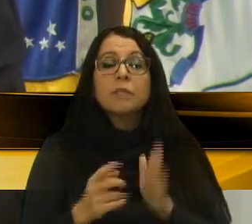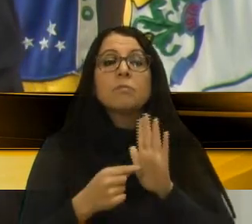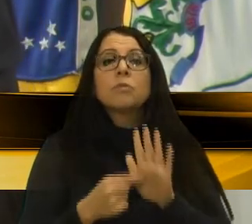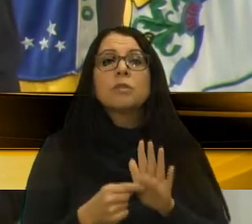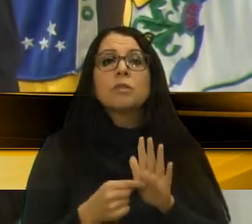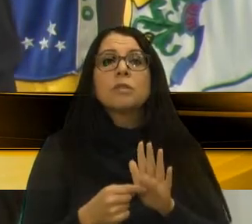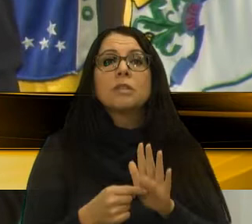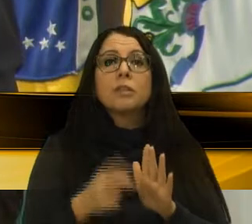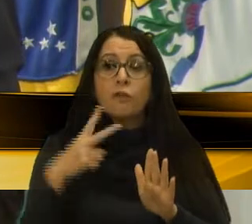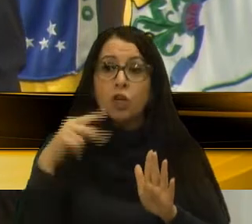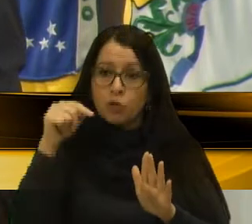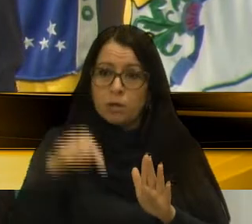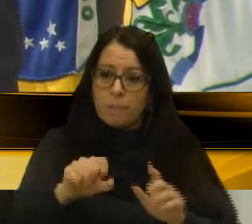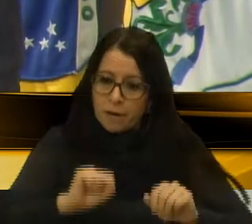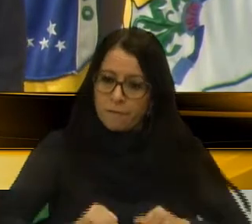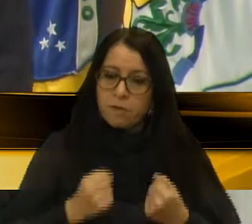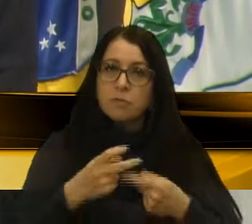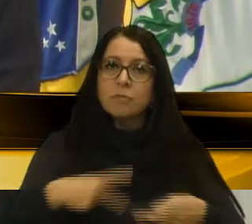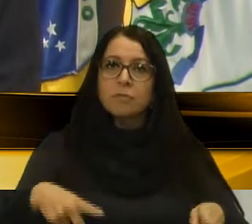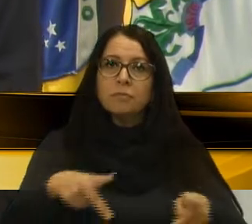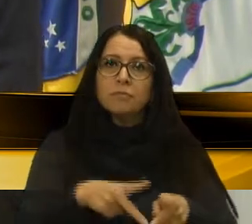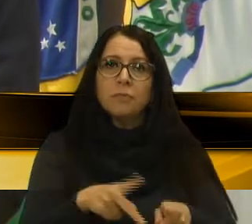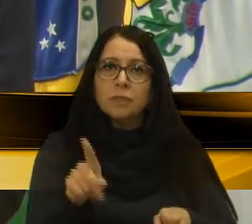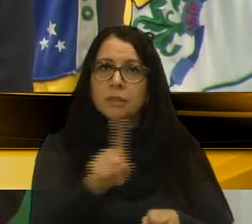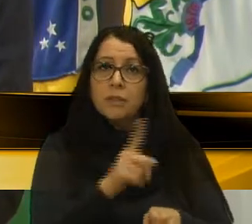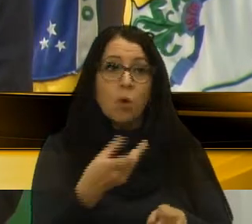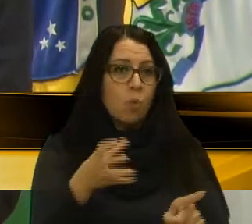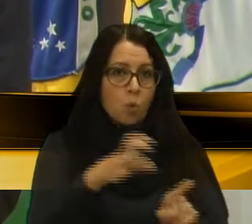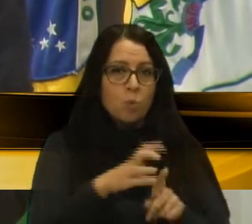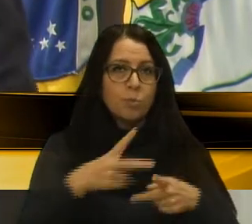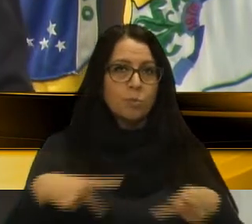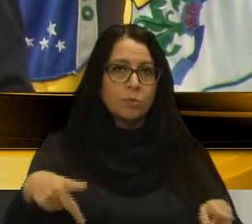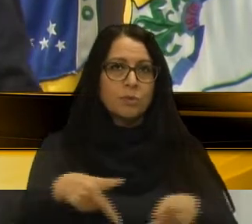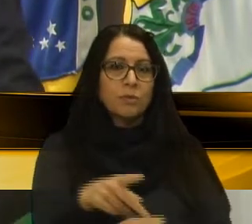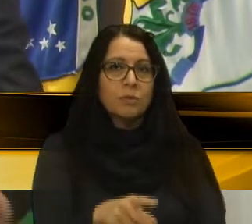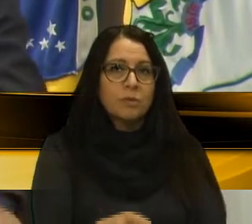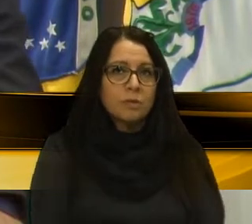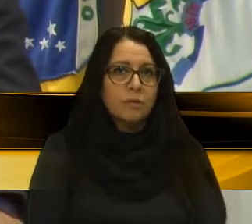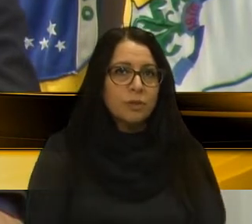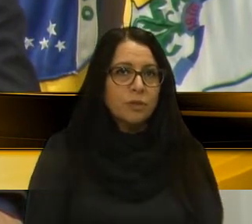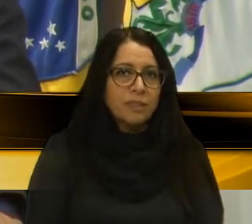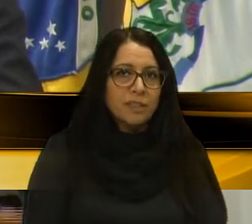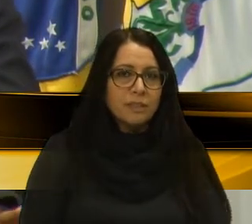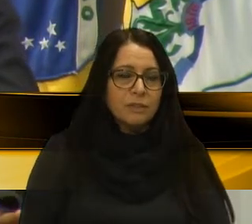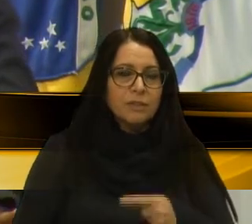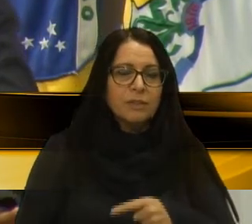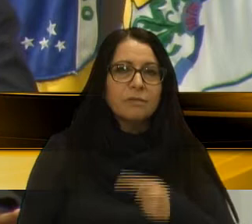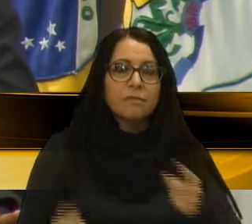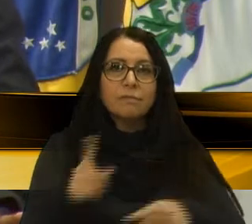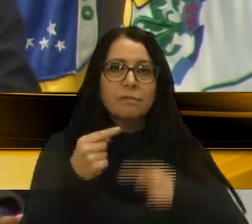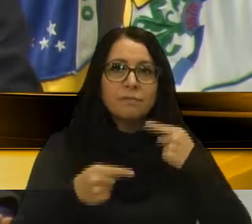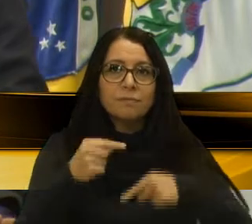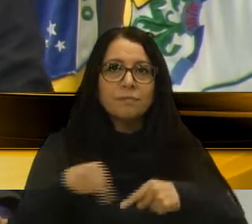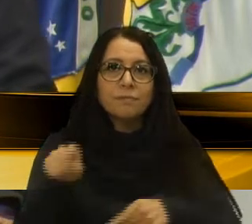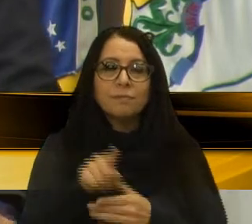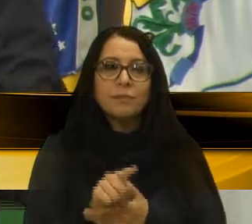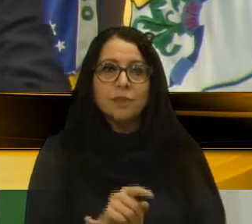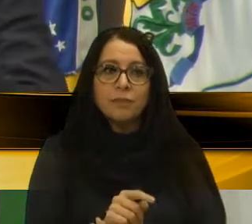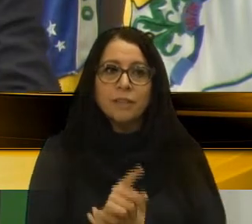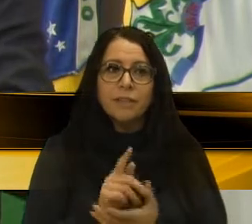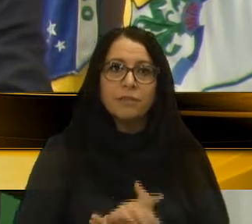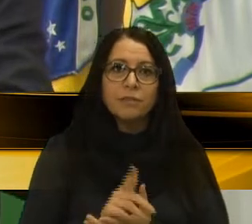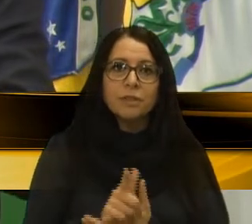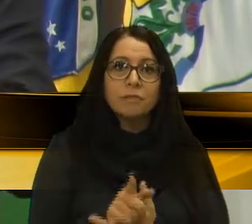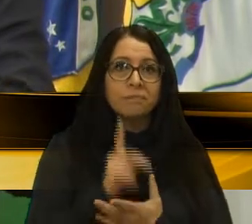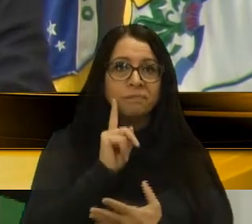que o vereador está aqui para defender o povo e não contra o povo. Isso não se discute, isso não se questiona. Então, a